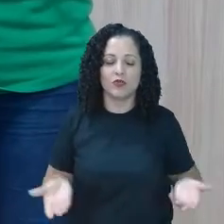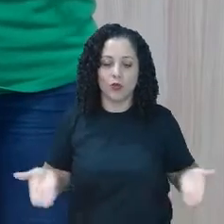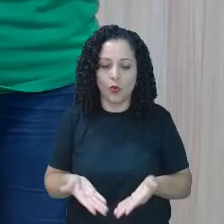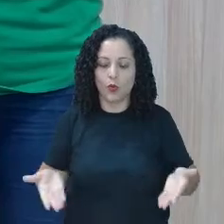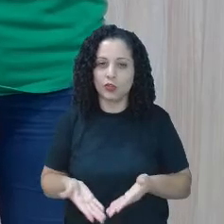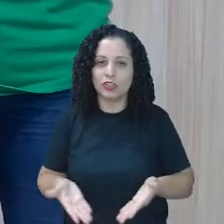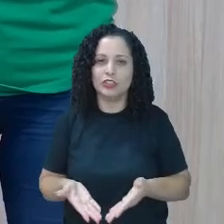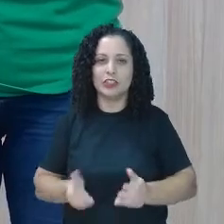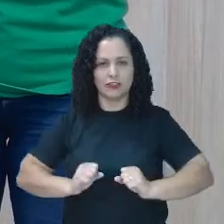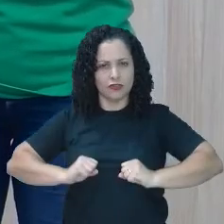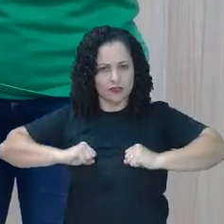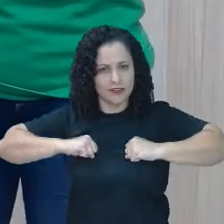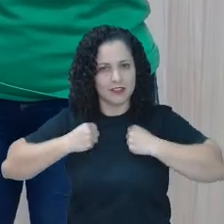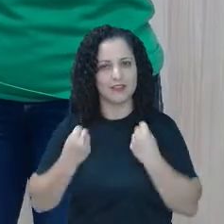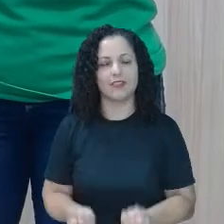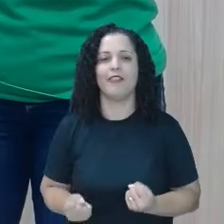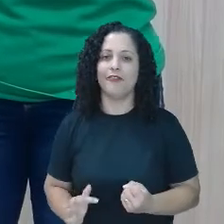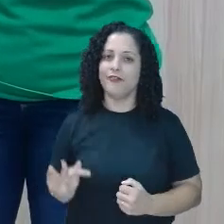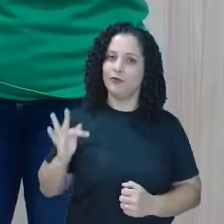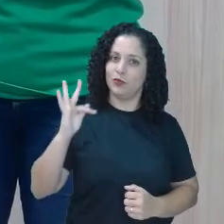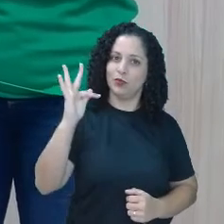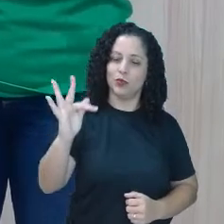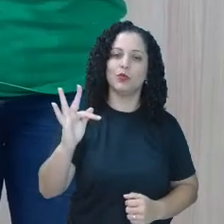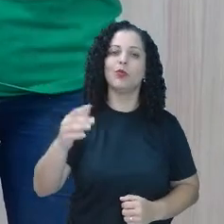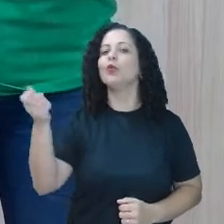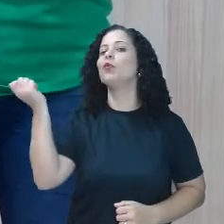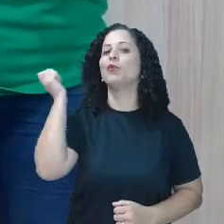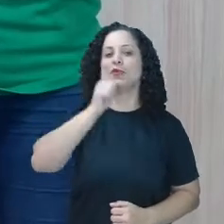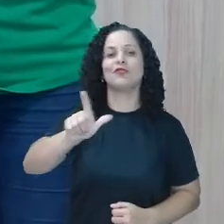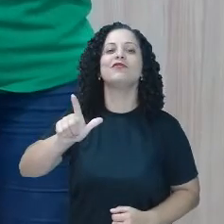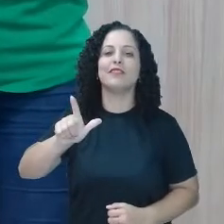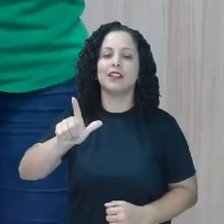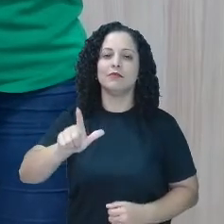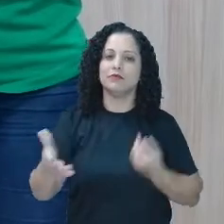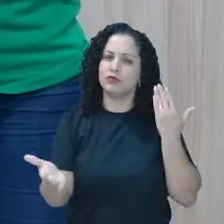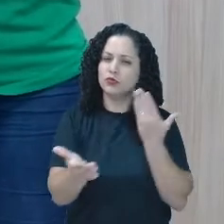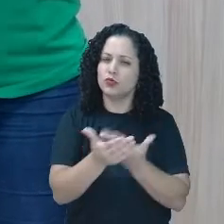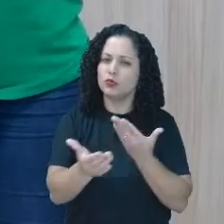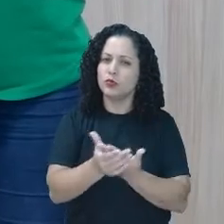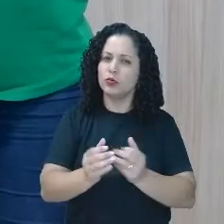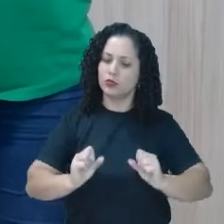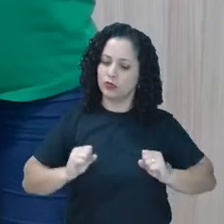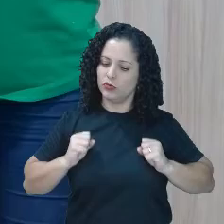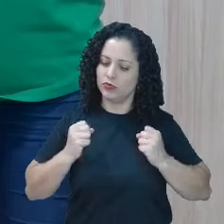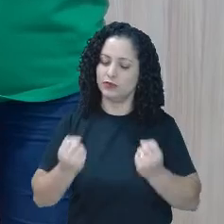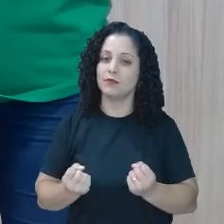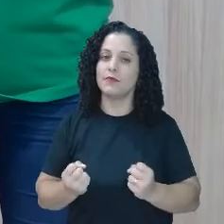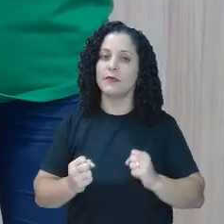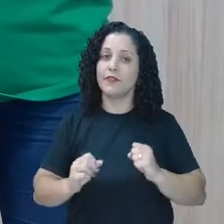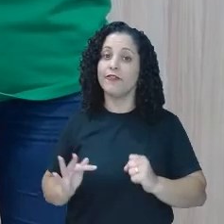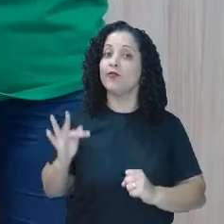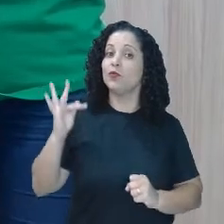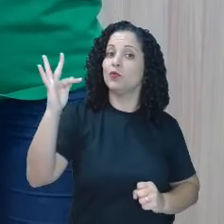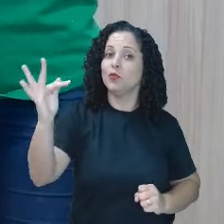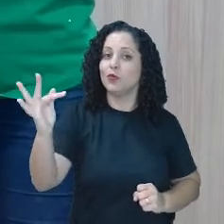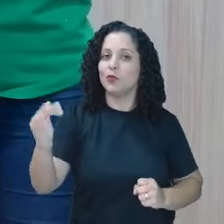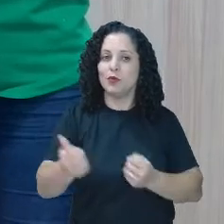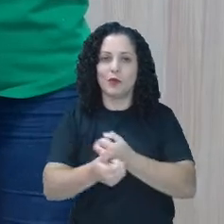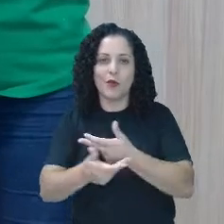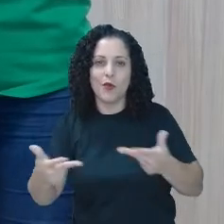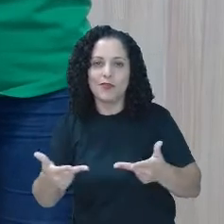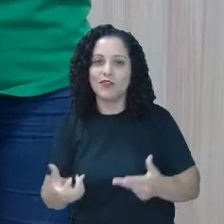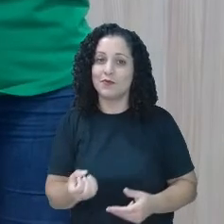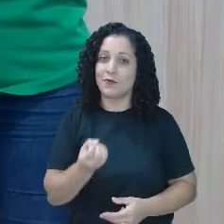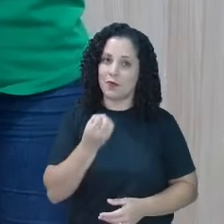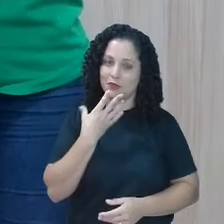hoje. Então, sempre eu digo para vocês, se a gente busca com estudo, o que é que a gente pode colher depois? Só coisas boas. Então, a